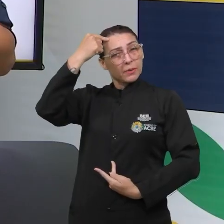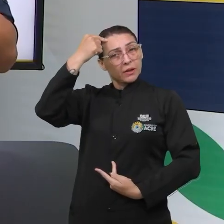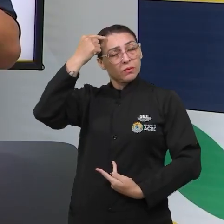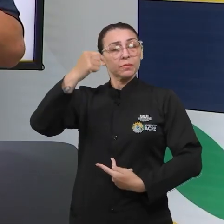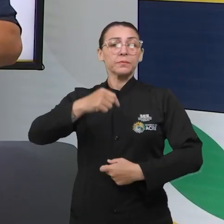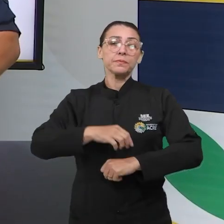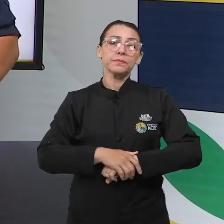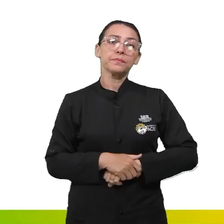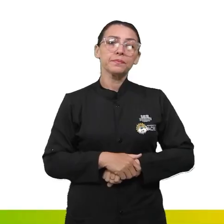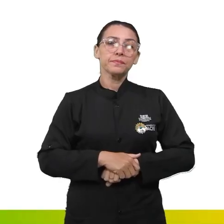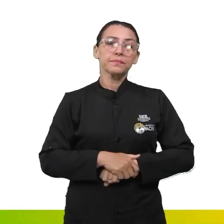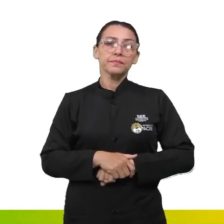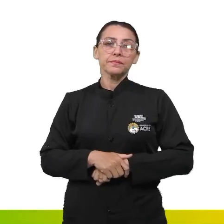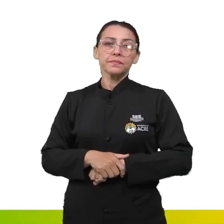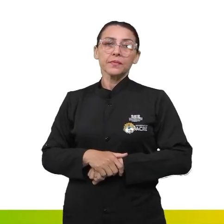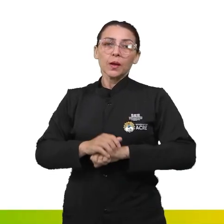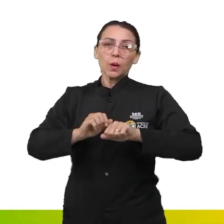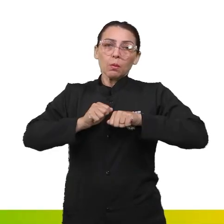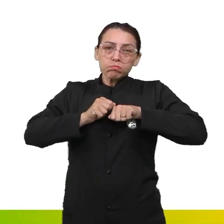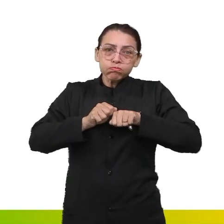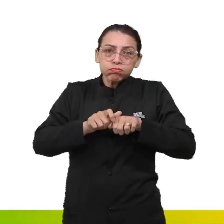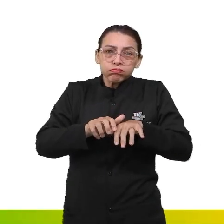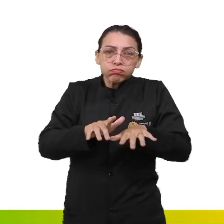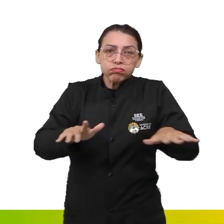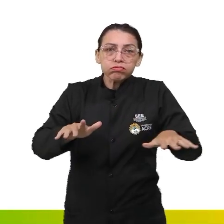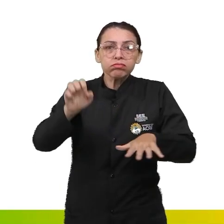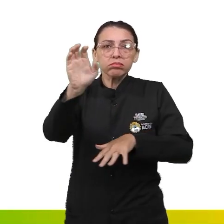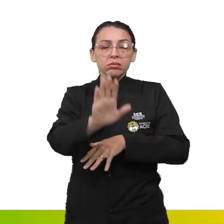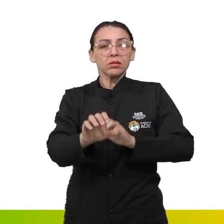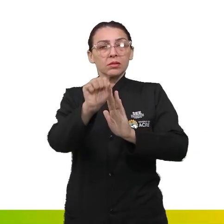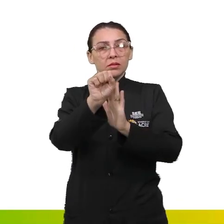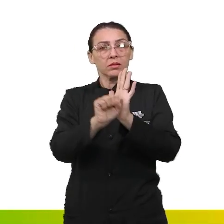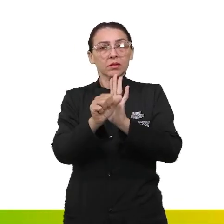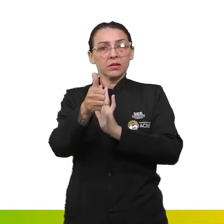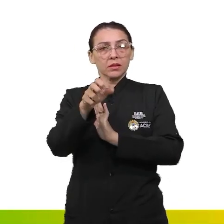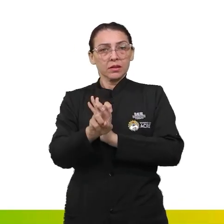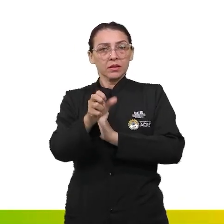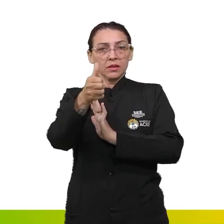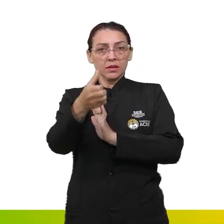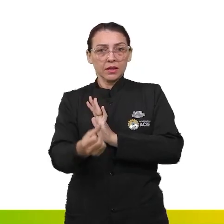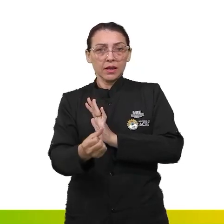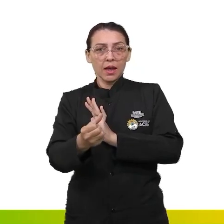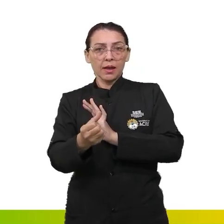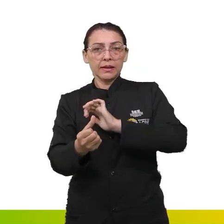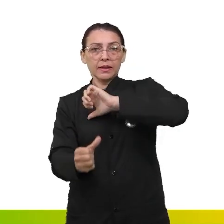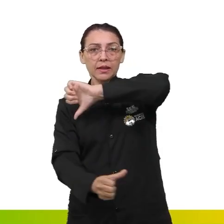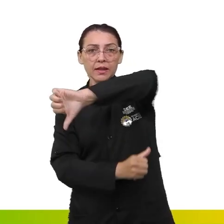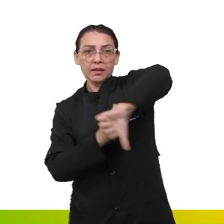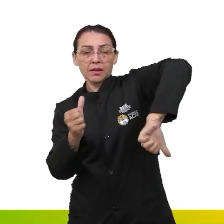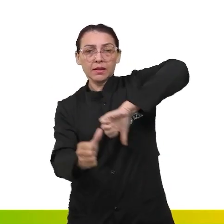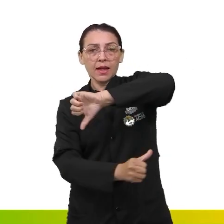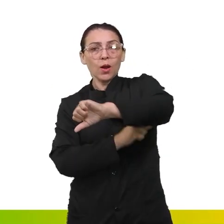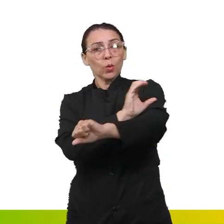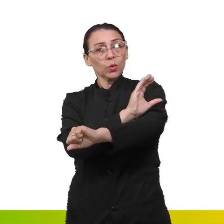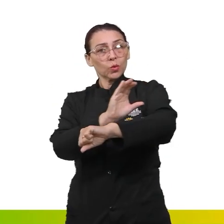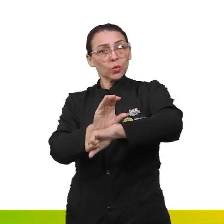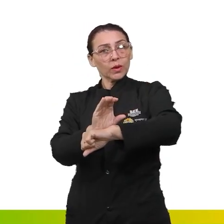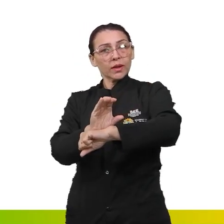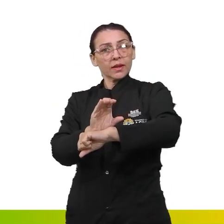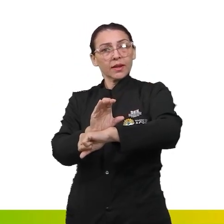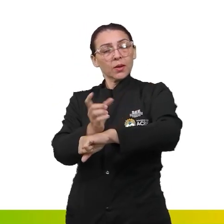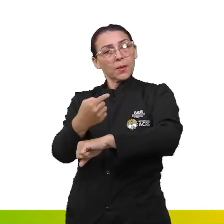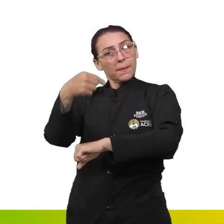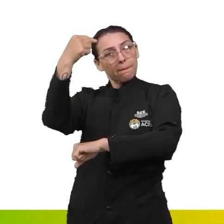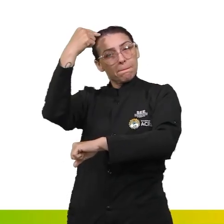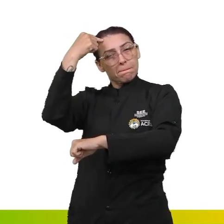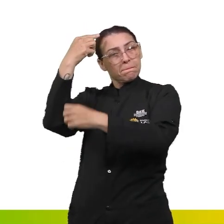Ok? Expandiu-se pela Europa nos séculos XV e XVI, transformando a cultura